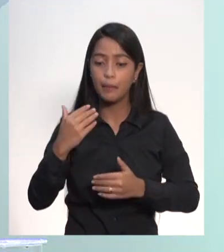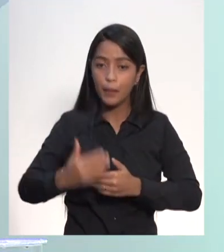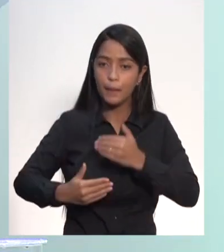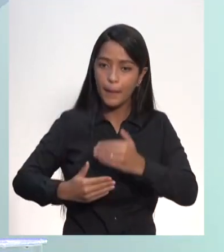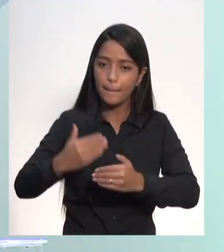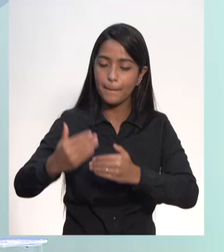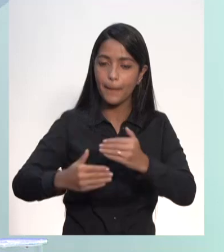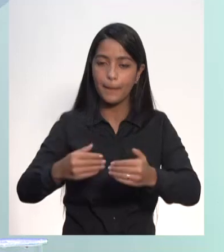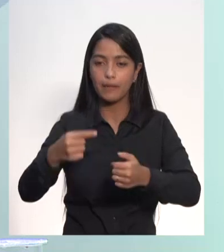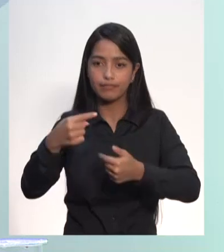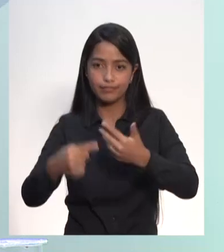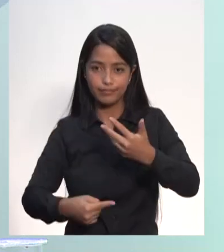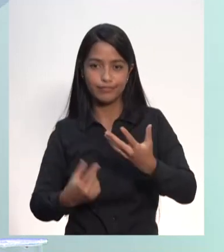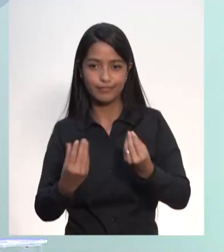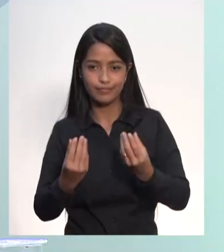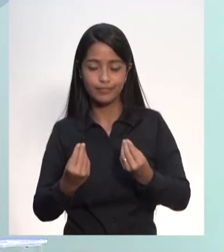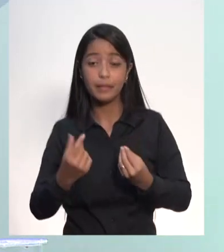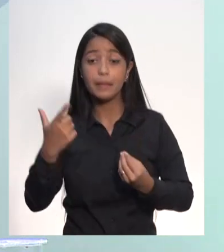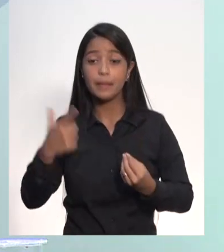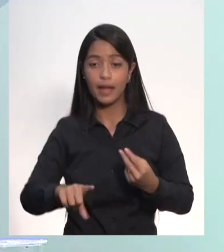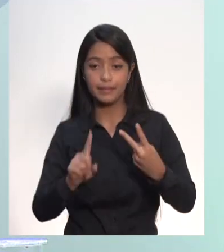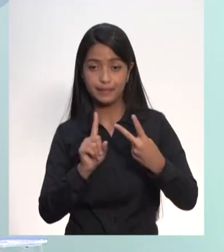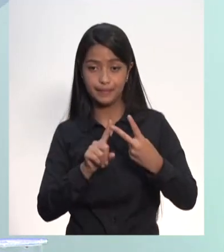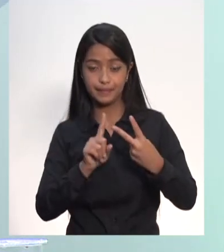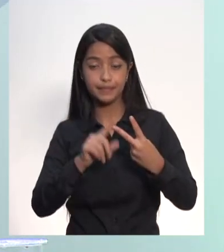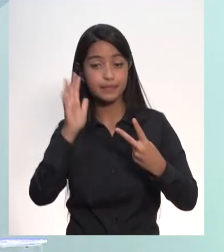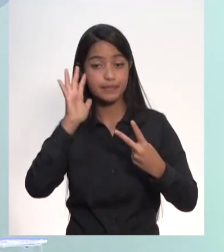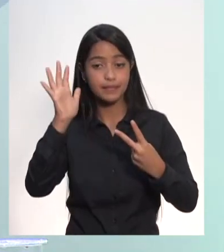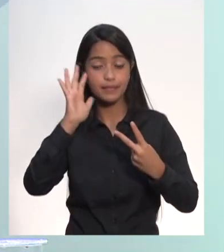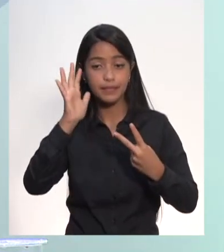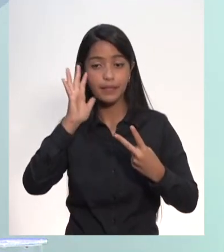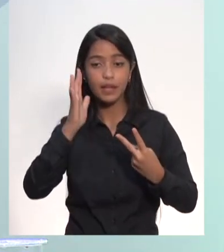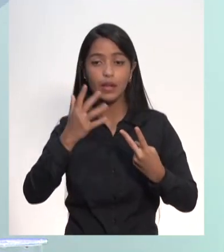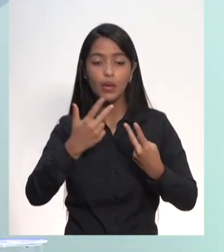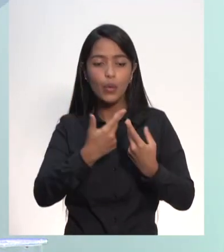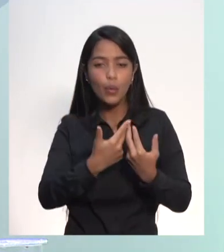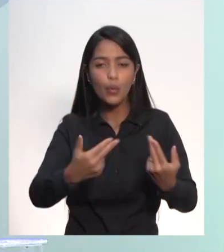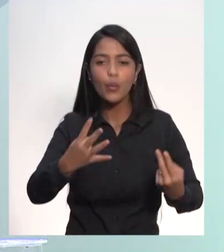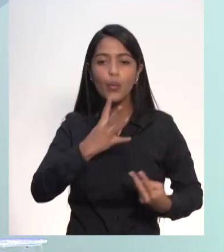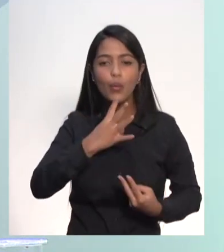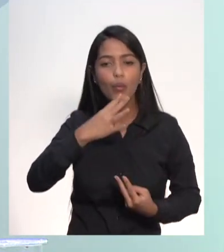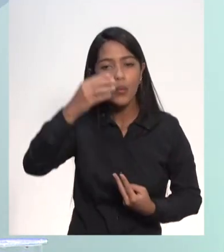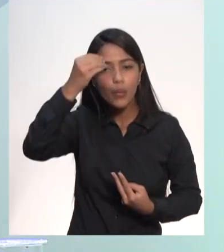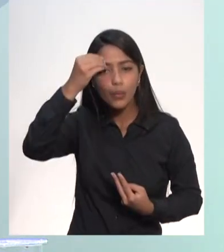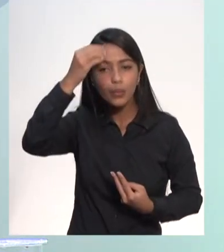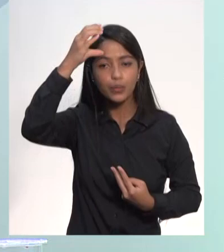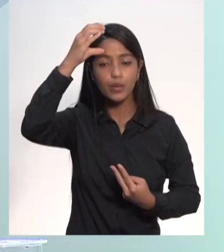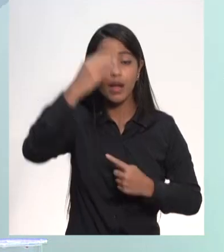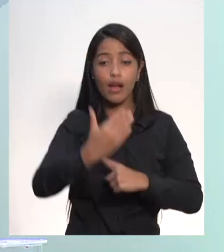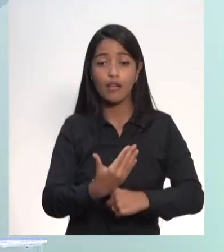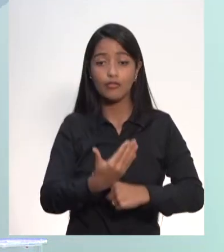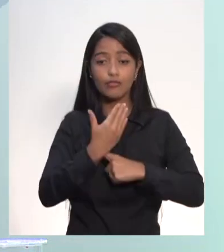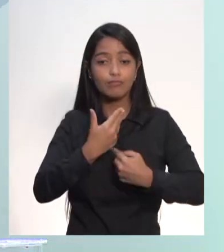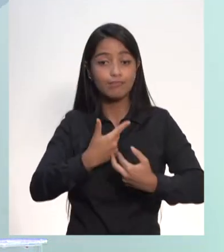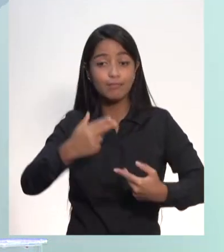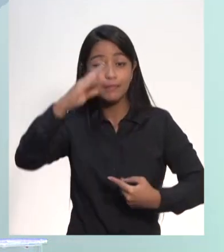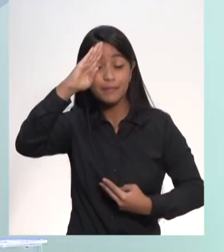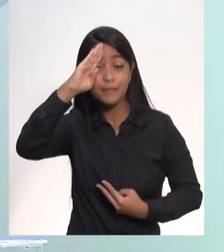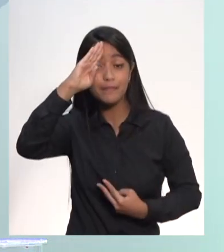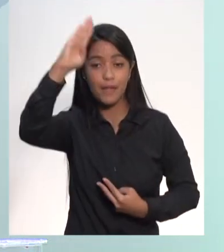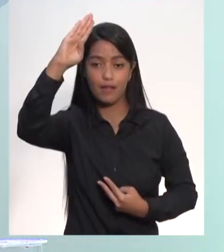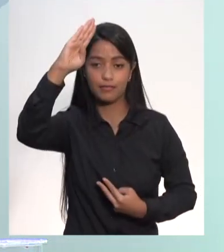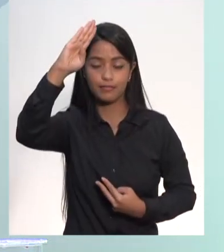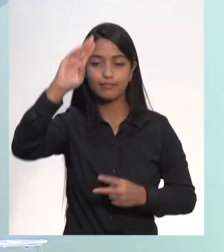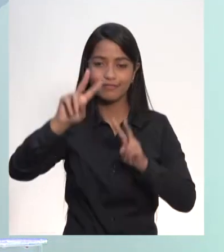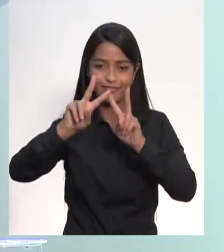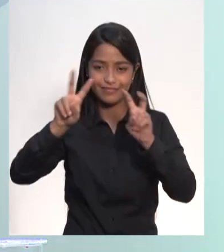processos diferentes, e também pensamos em objetos de conhecimento que pudessem contemplar os pontos principais dessa unidade